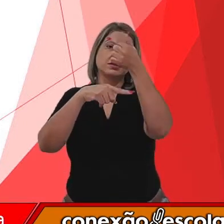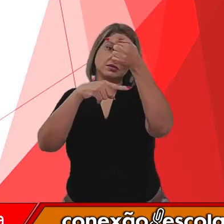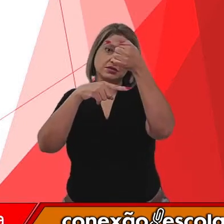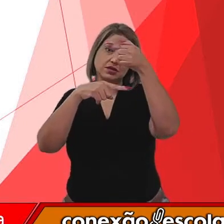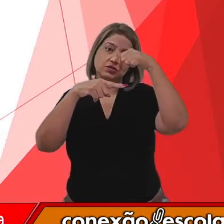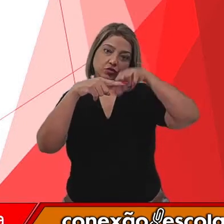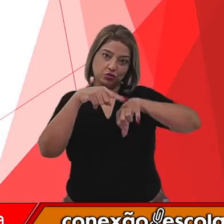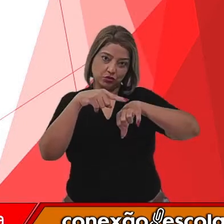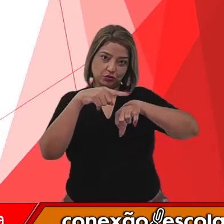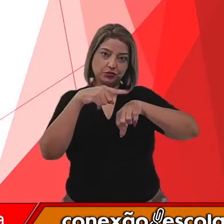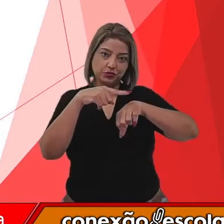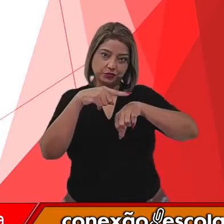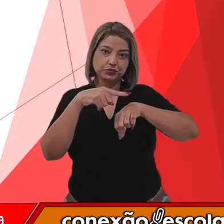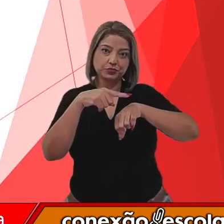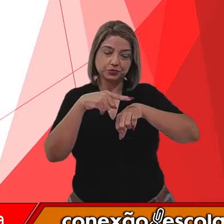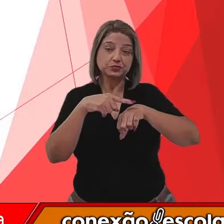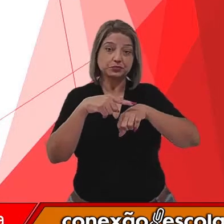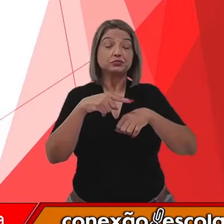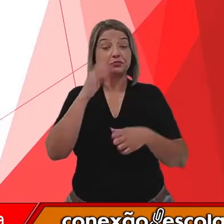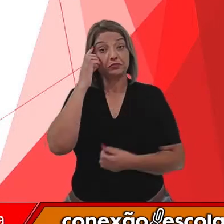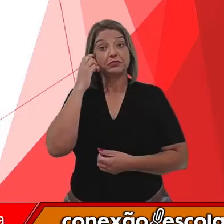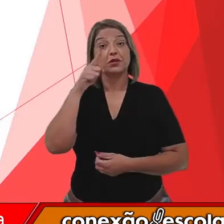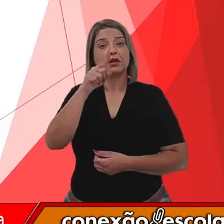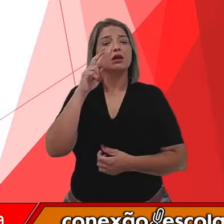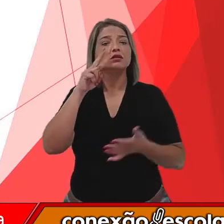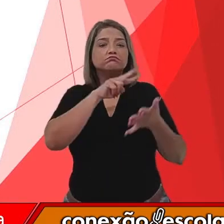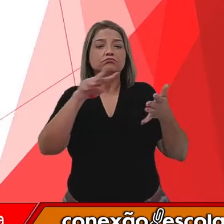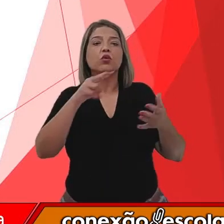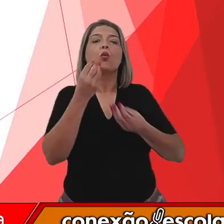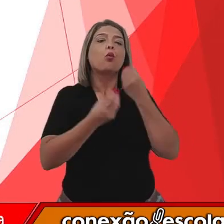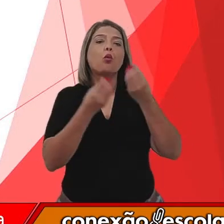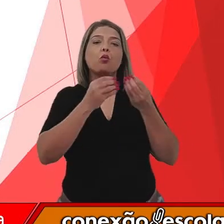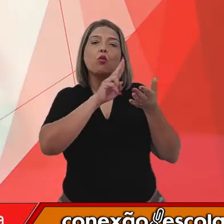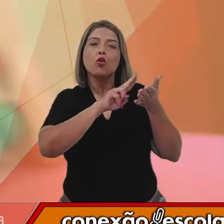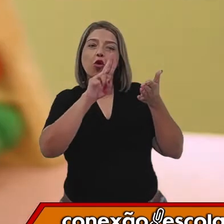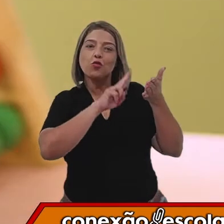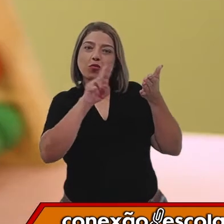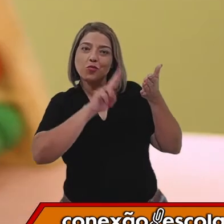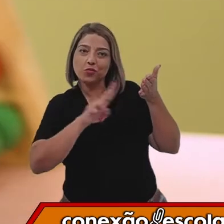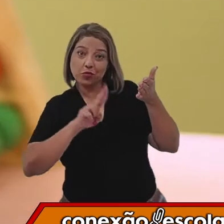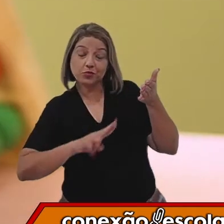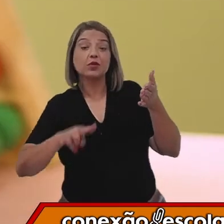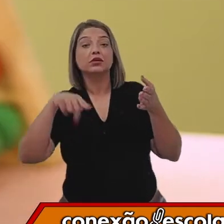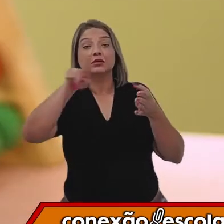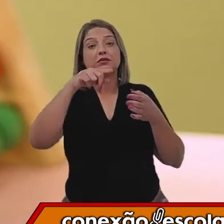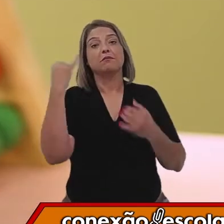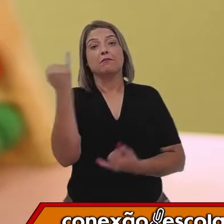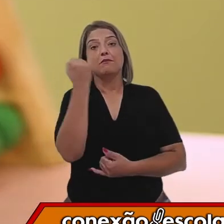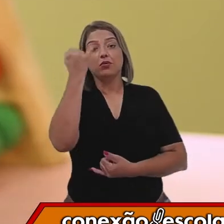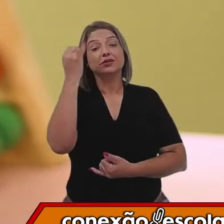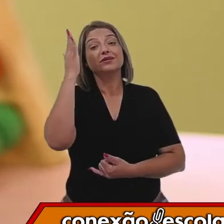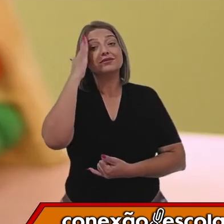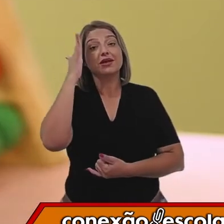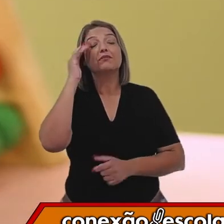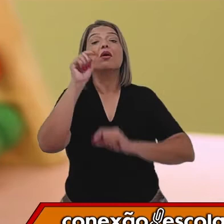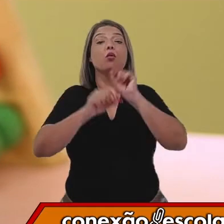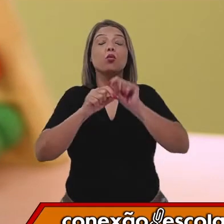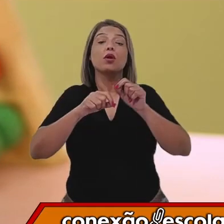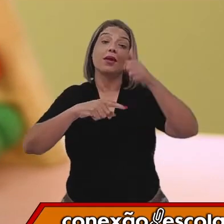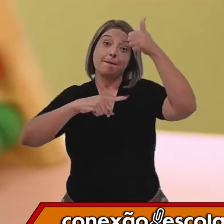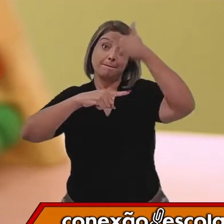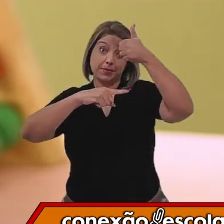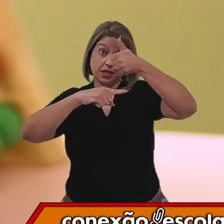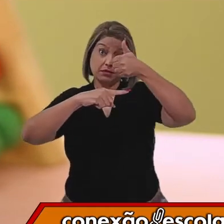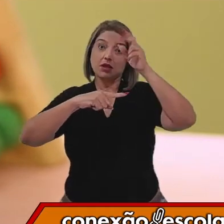7 nonos. Então, sempre quando eu vou fazer a leitura de uma fração, é importante nós lermos primeiro o